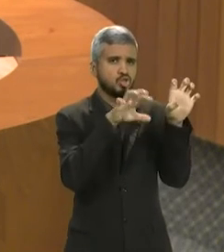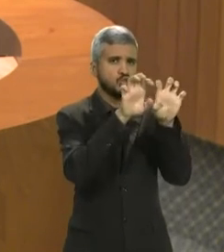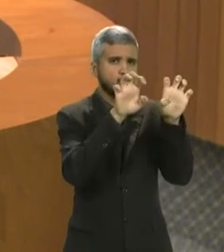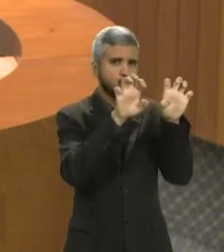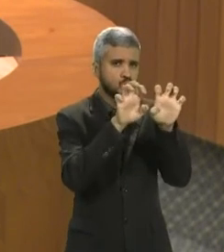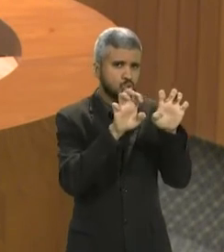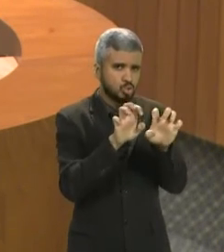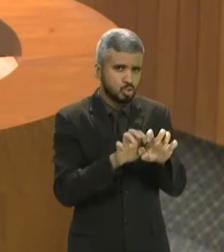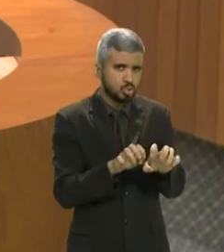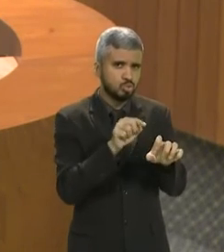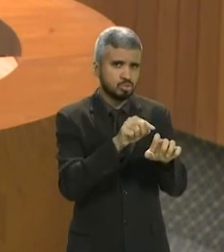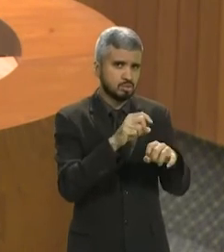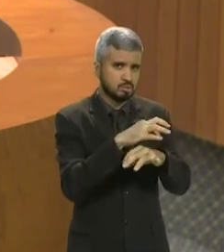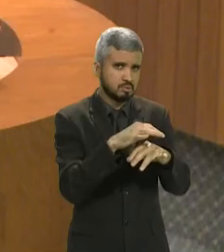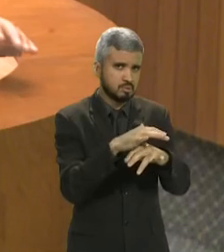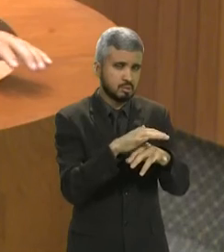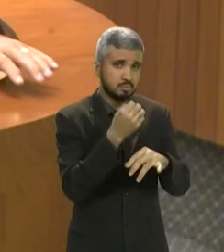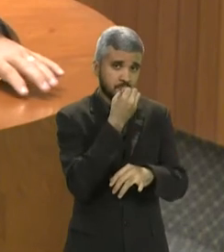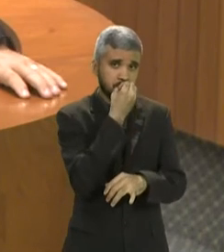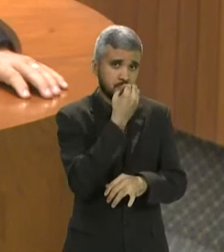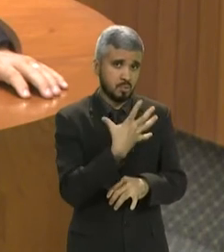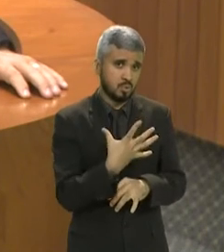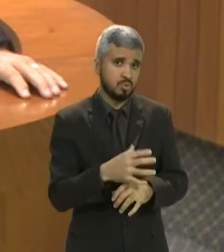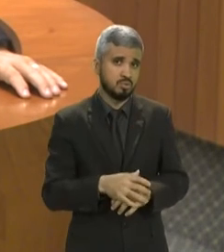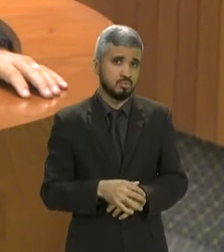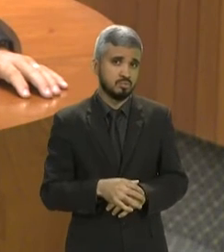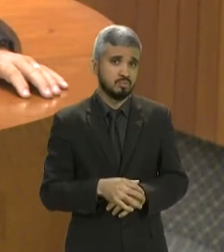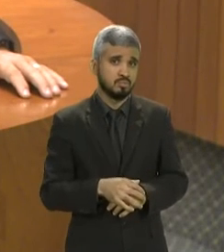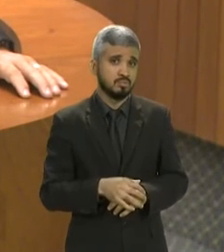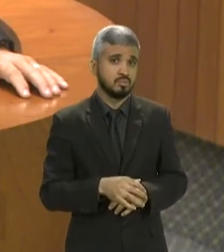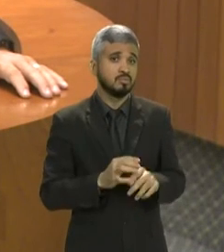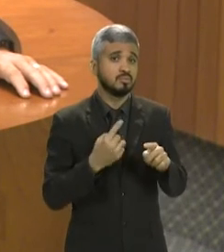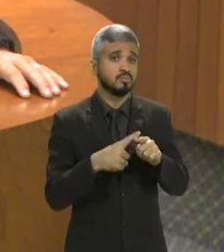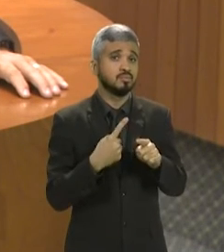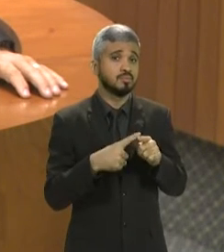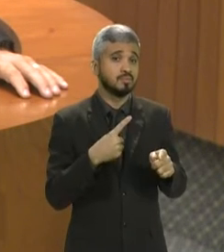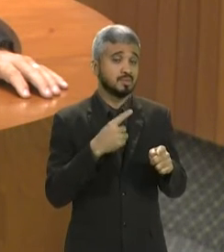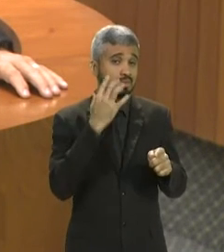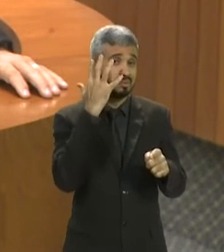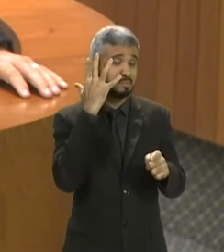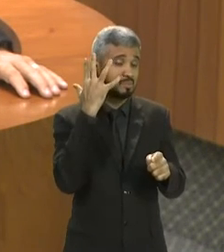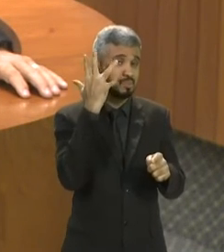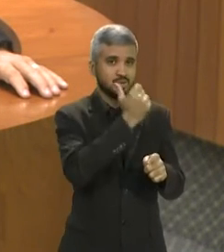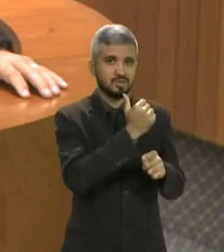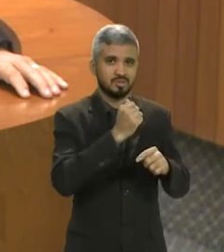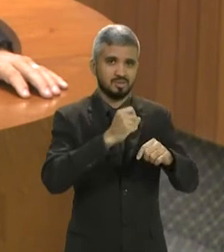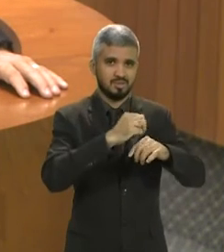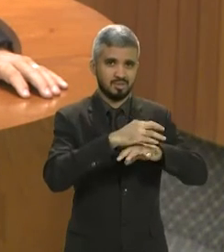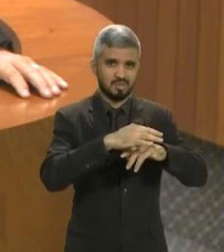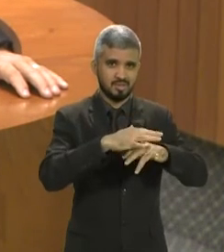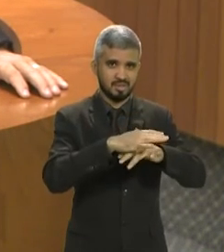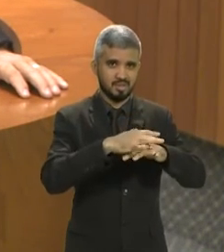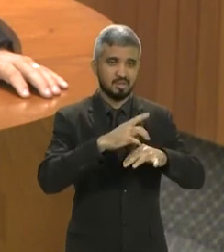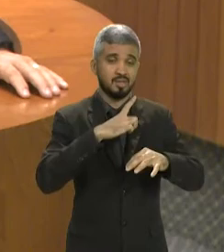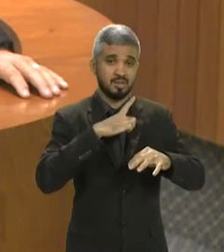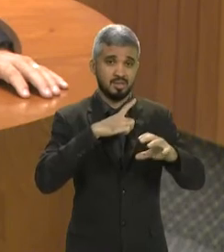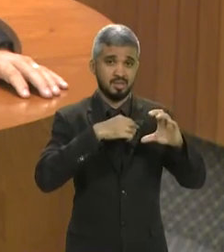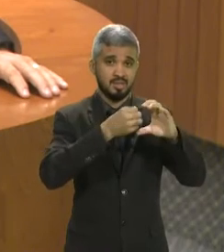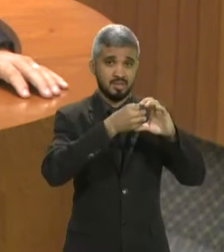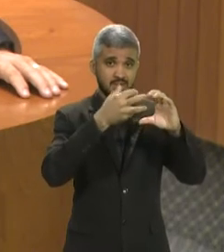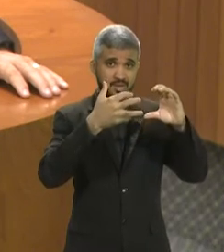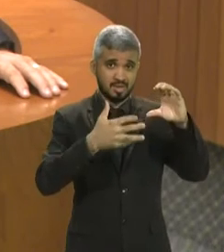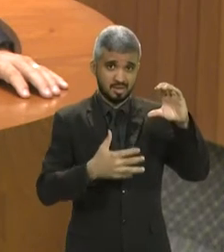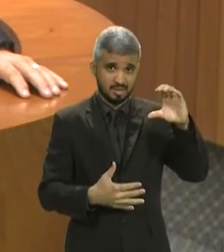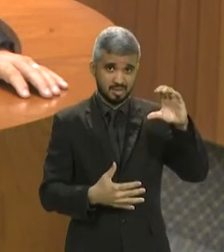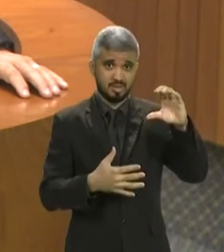de Humberto de Campos, fazendo com que a cidade seja embelezada e também tenha uma característica de uma cidade